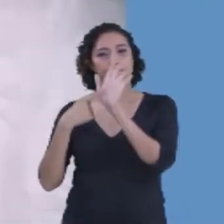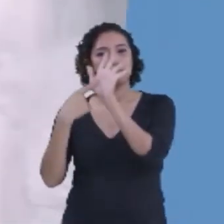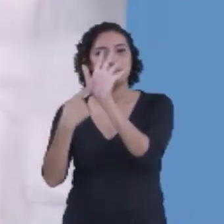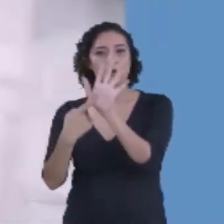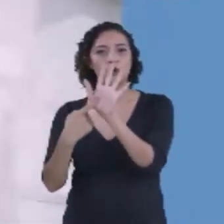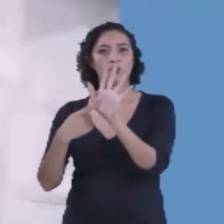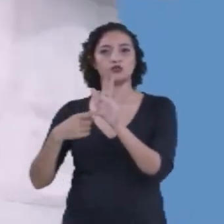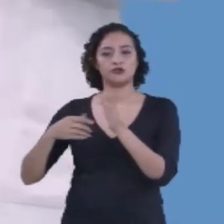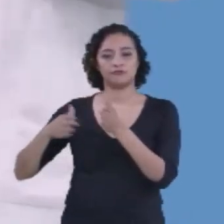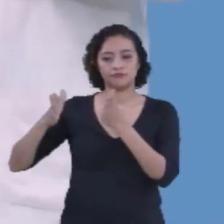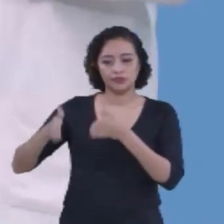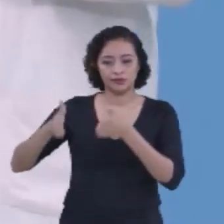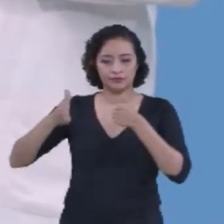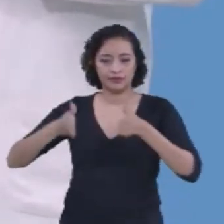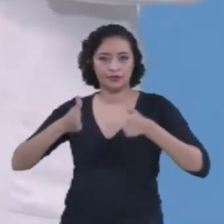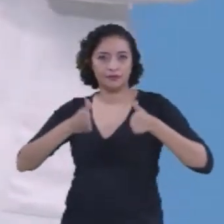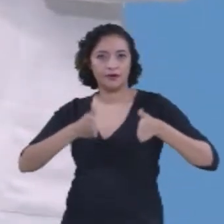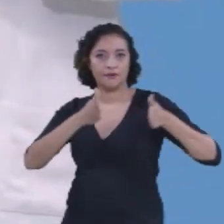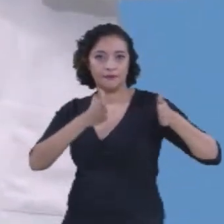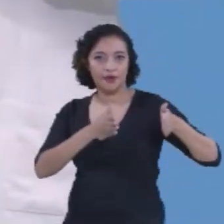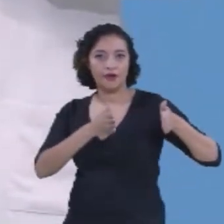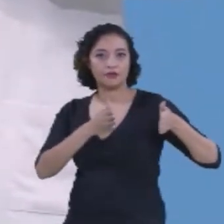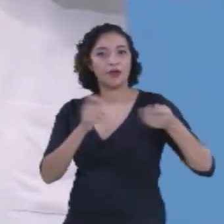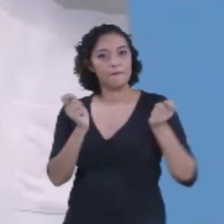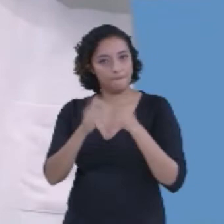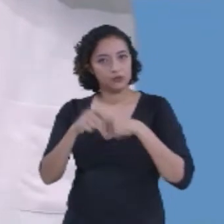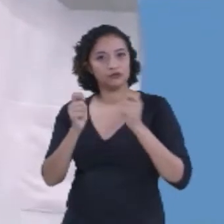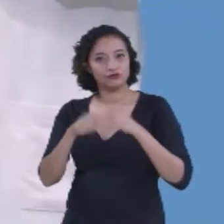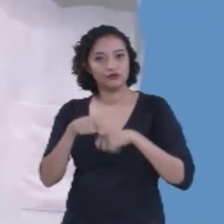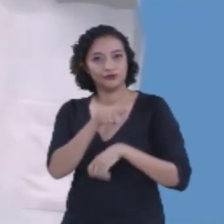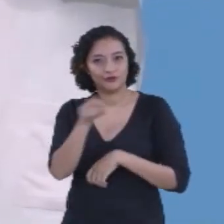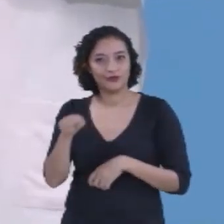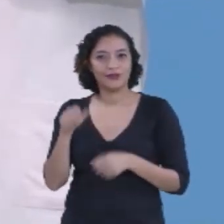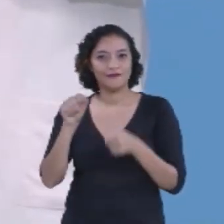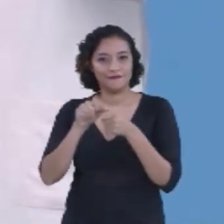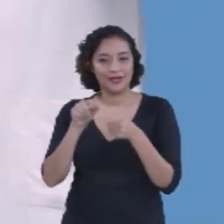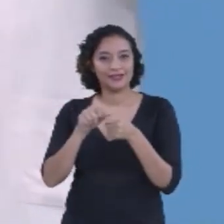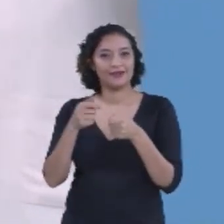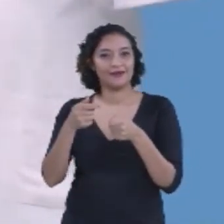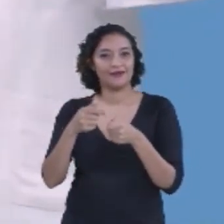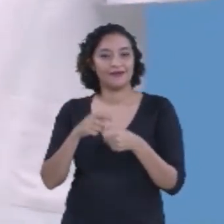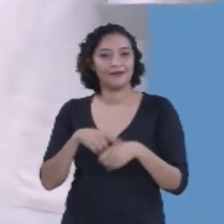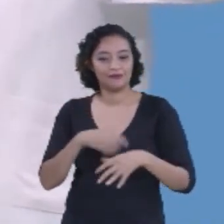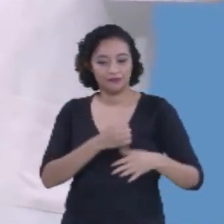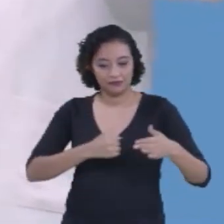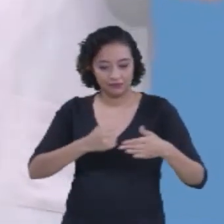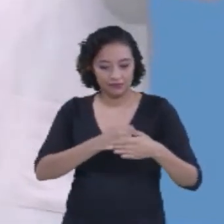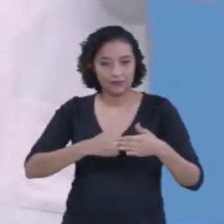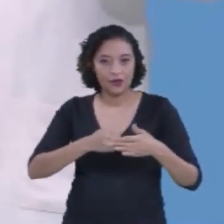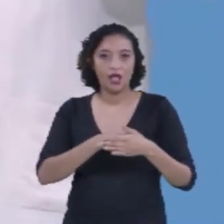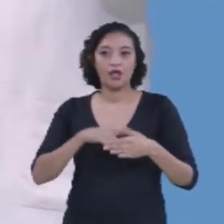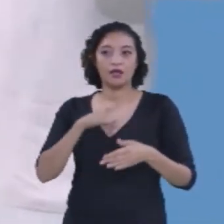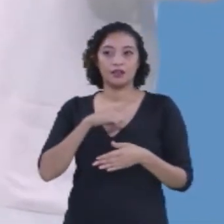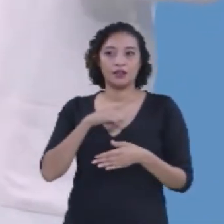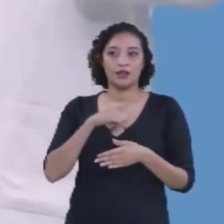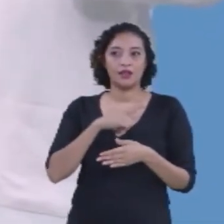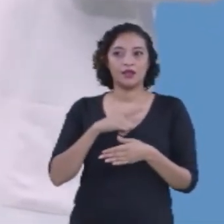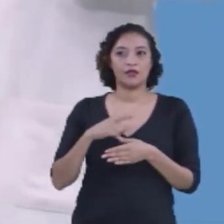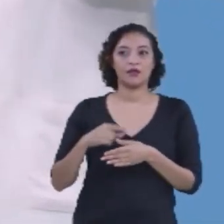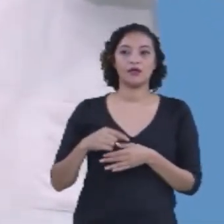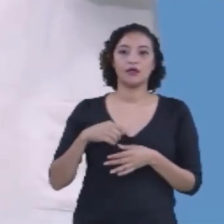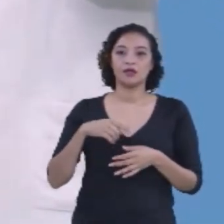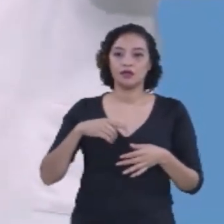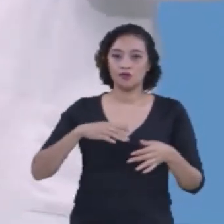aí fazer um cuscuz. A gente tem a imagem do cuscuz aqui, a imagem, no caso, corresponder da linguagem não verbal, e aqui